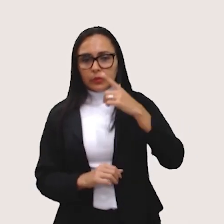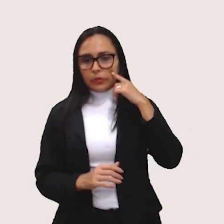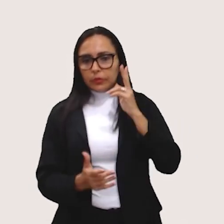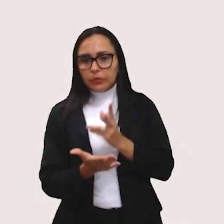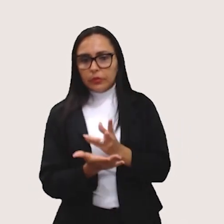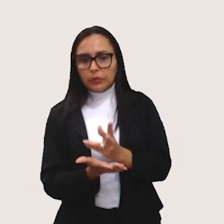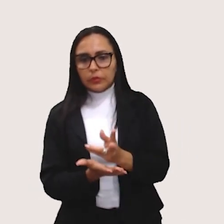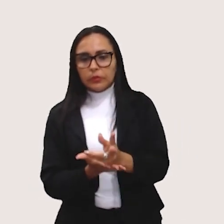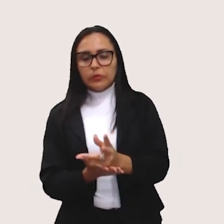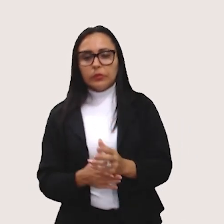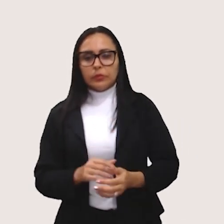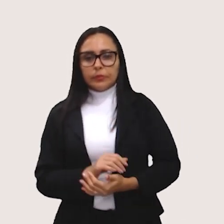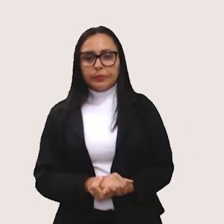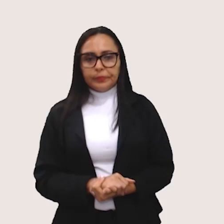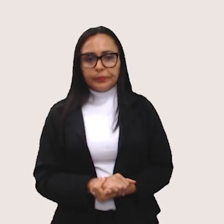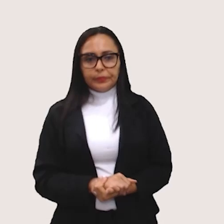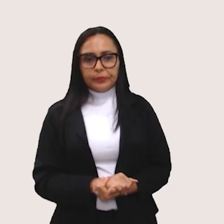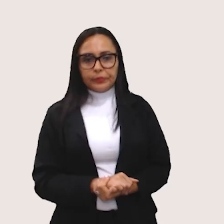engrenagem,